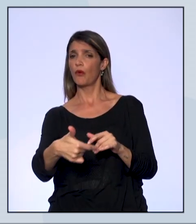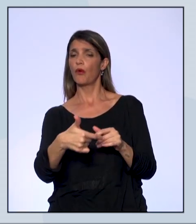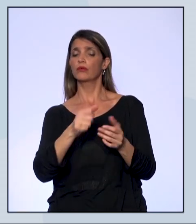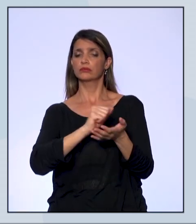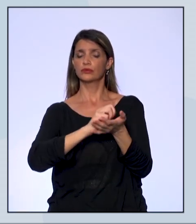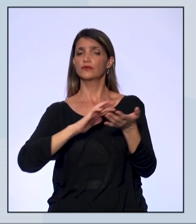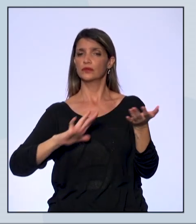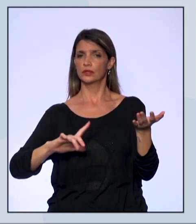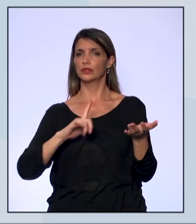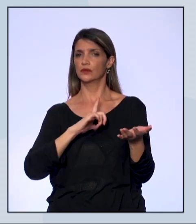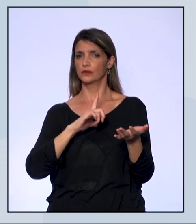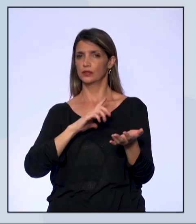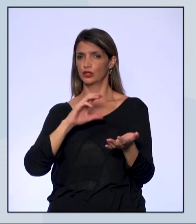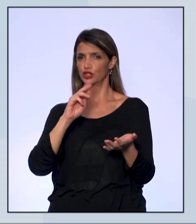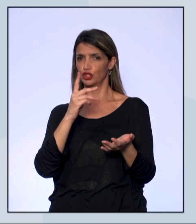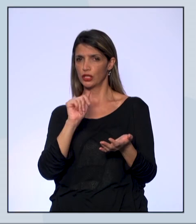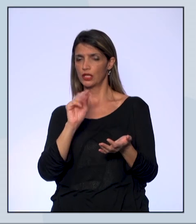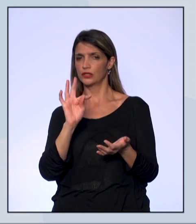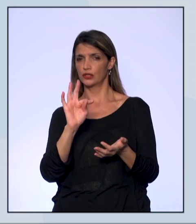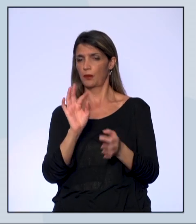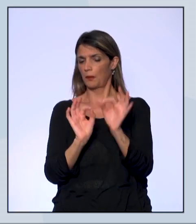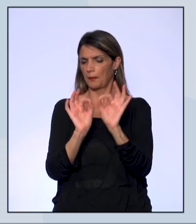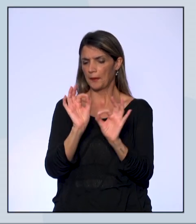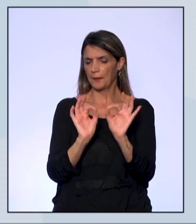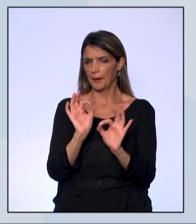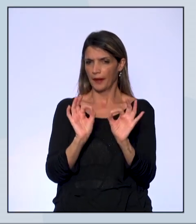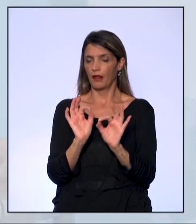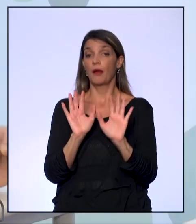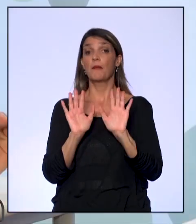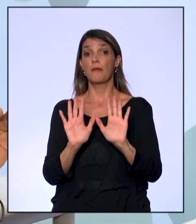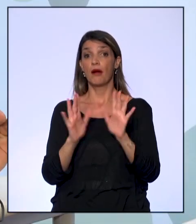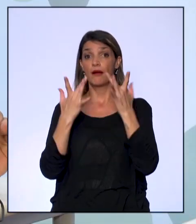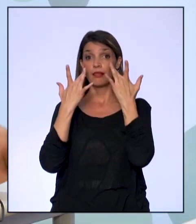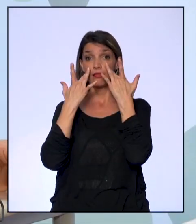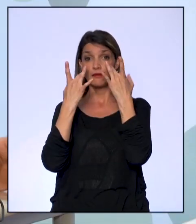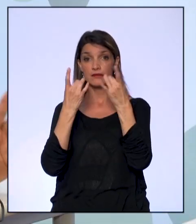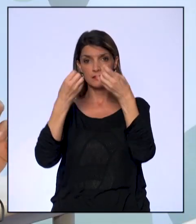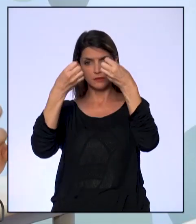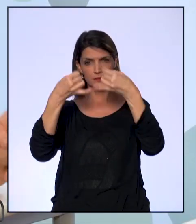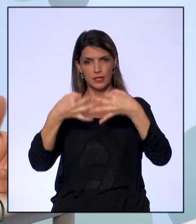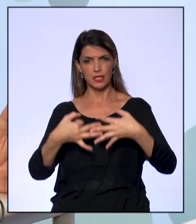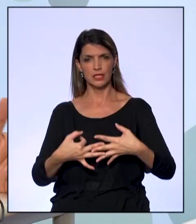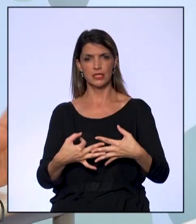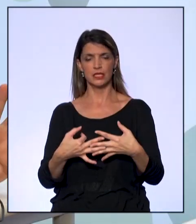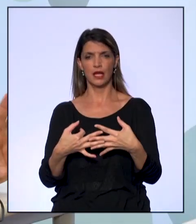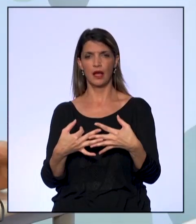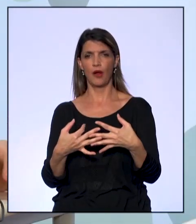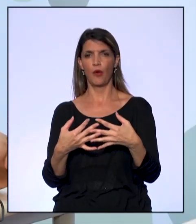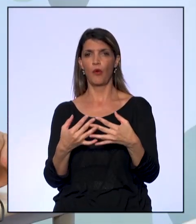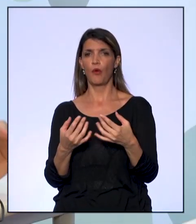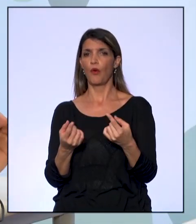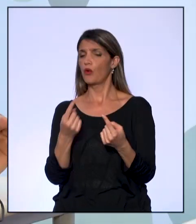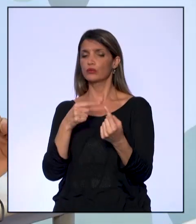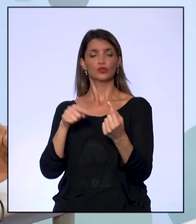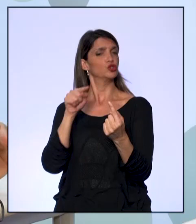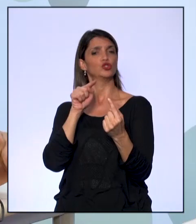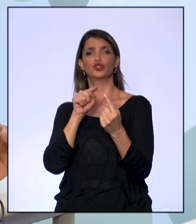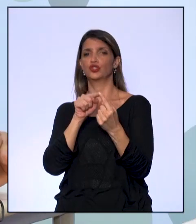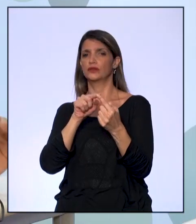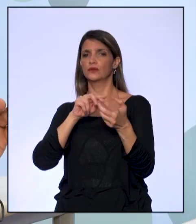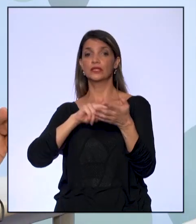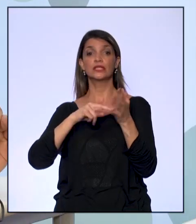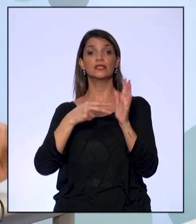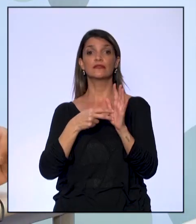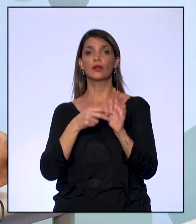para vocês terem se prepararem aí mas prestar atenção nas explicações e na relação do significado da